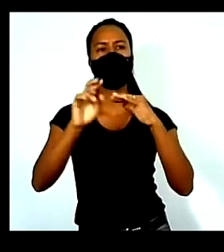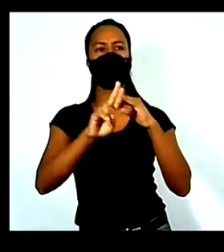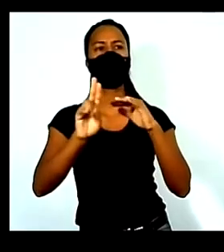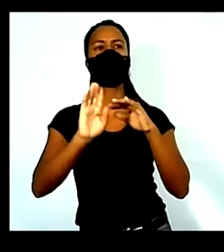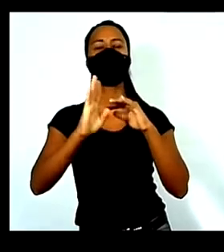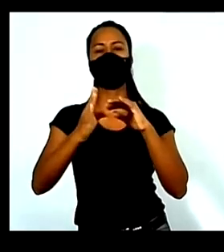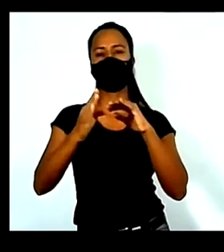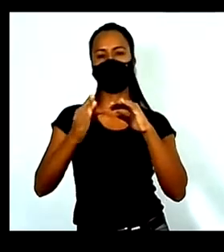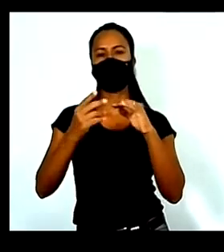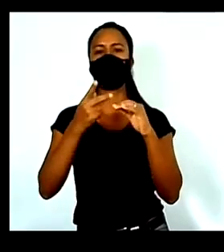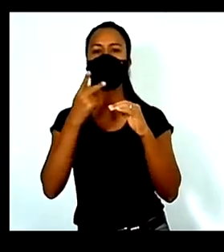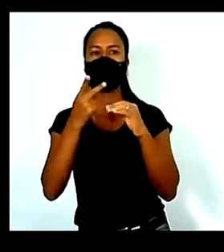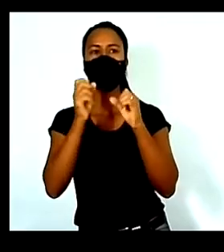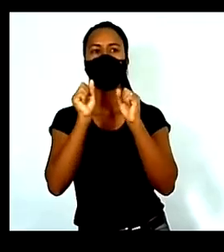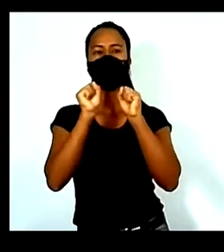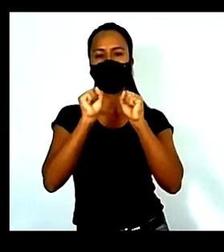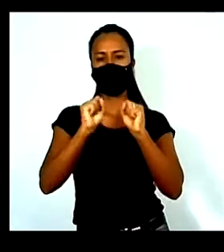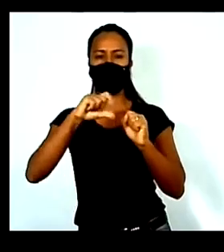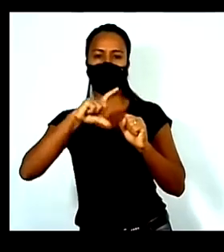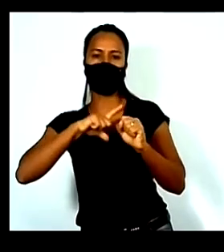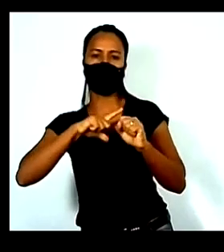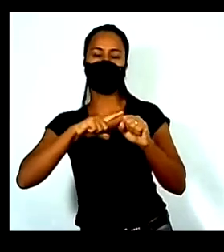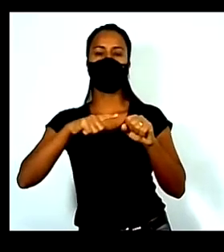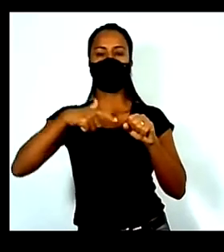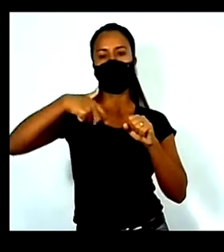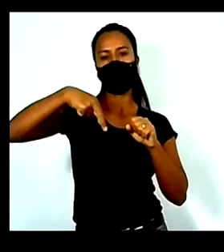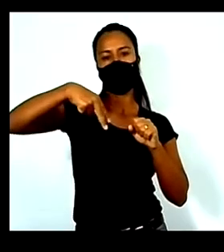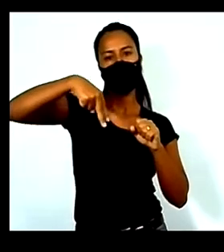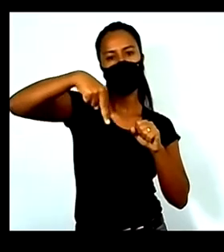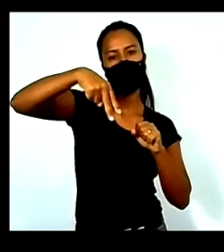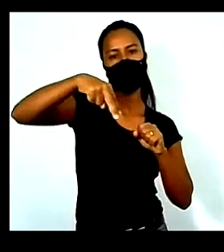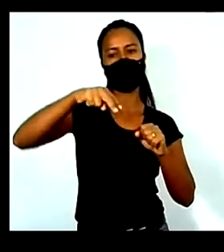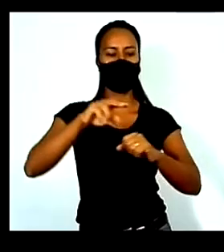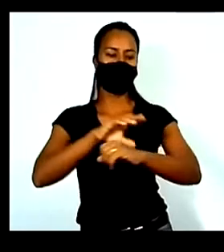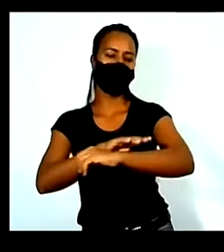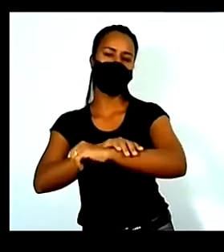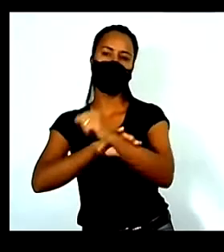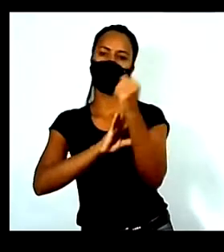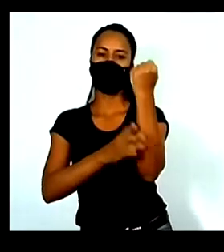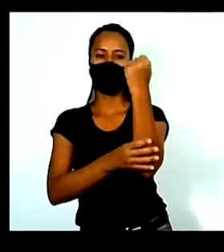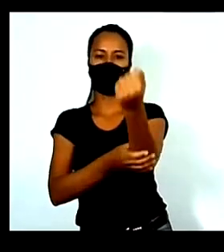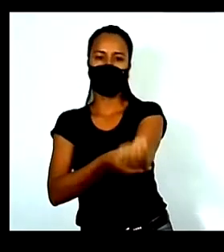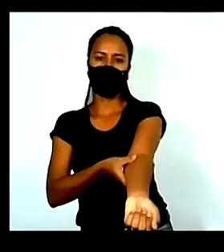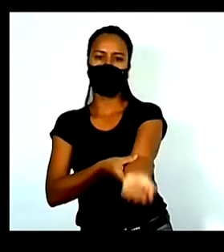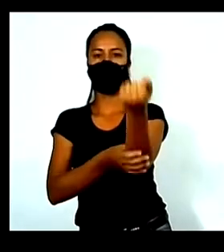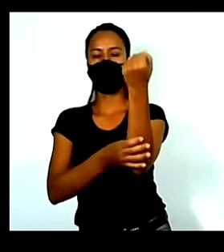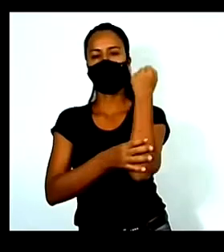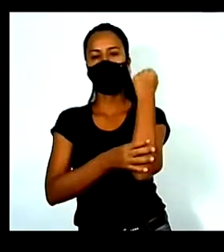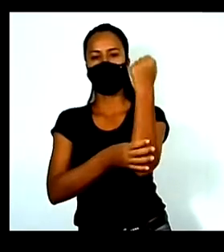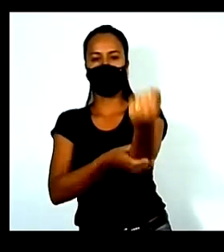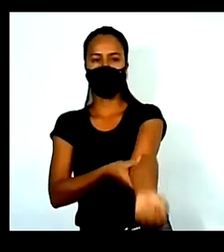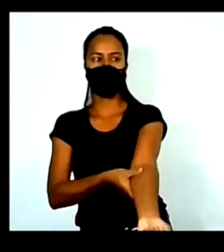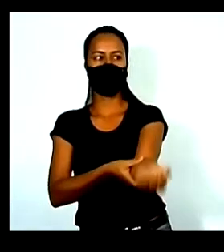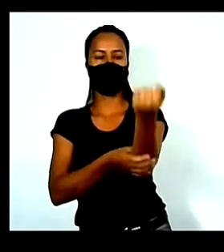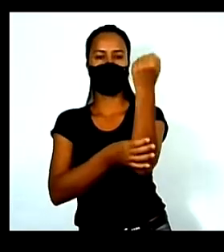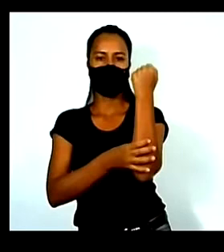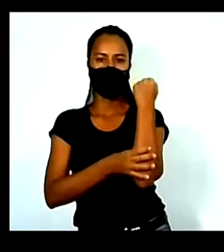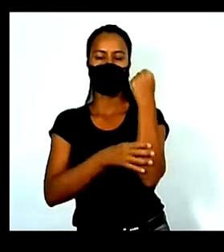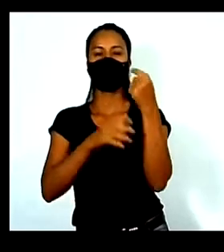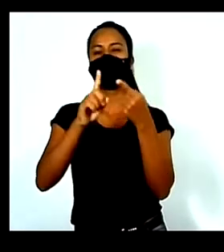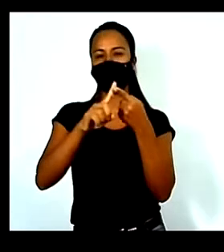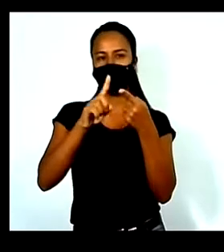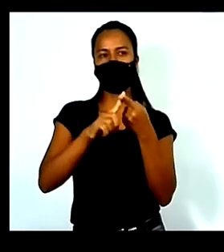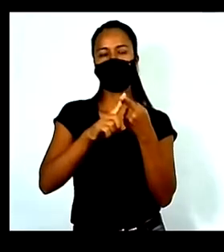ela tem mobilidade. Então, por exemplo, andar, mexer o braço, quando a gente mexe o nosso antebraço e